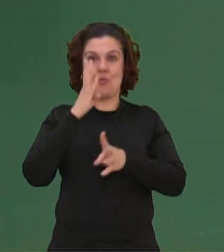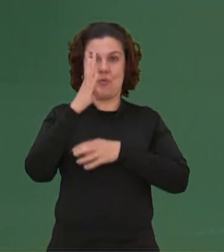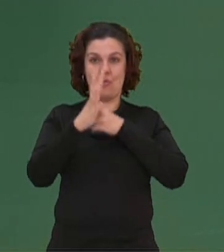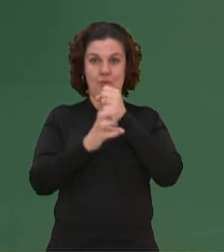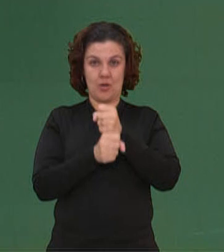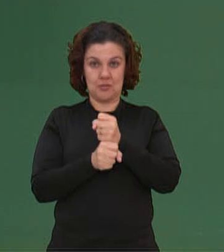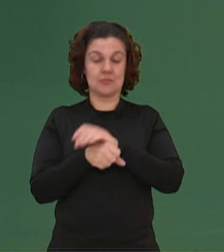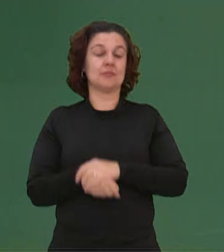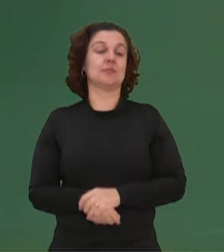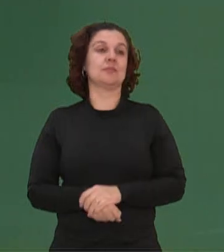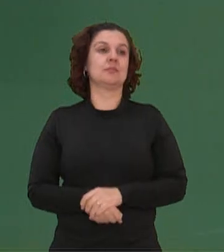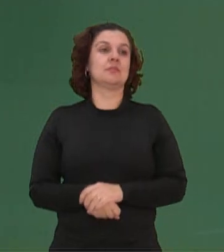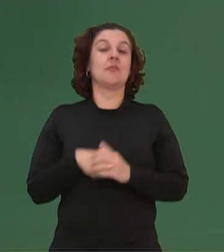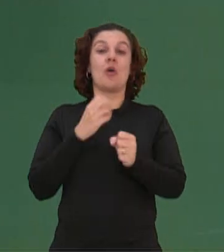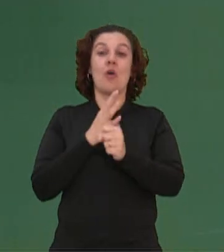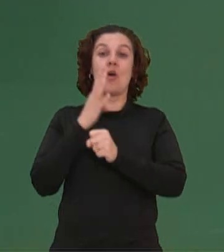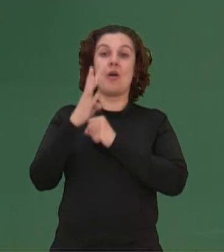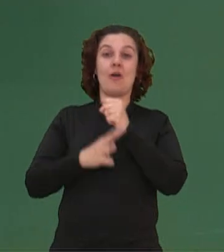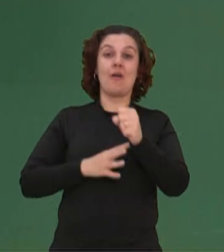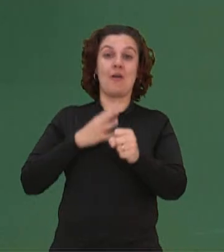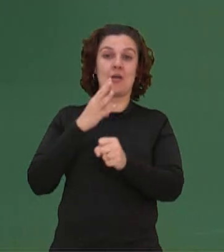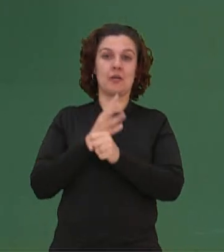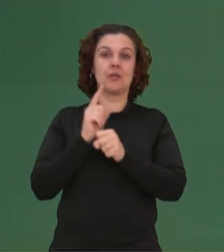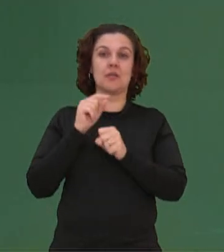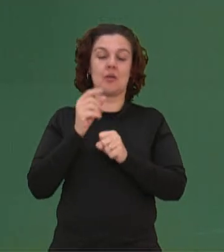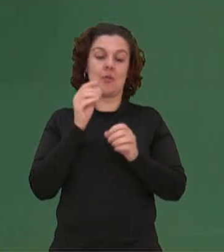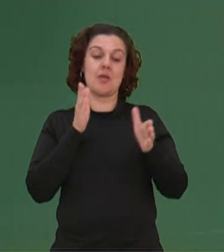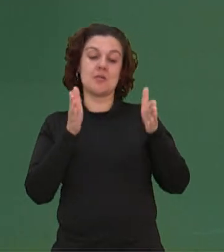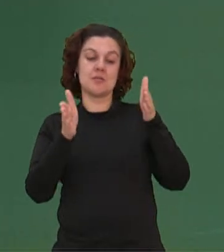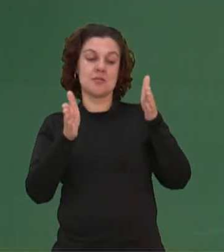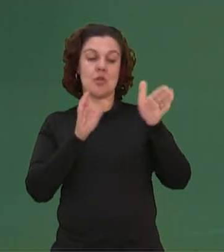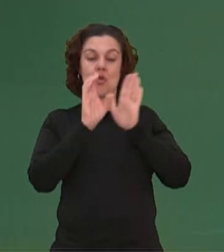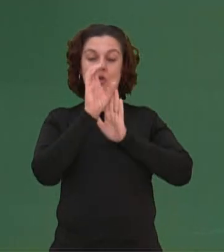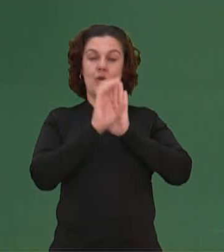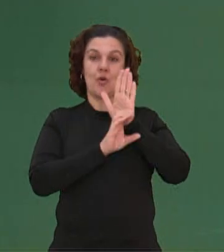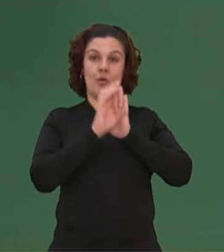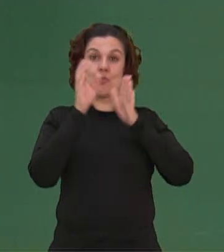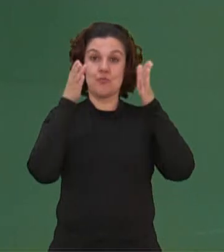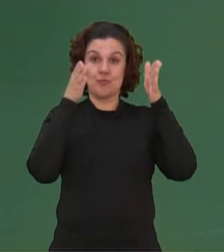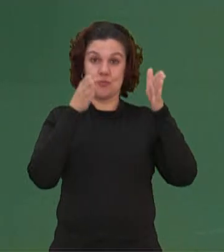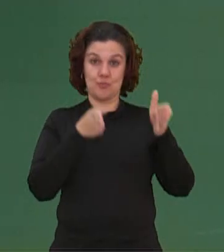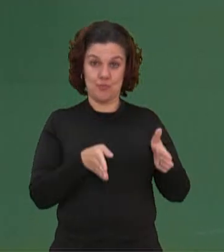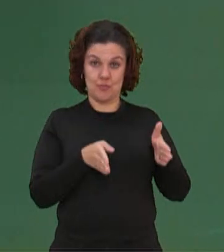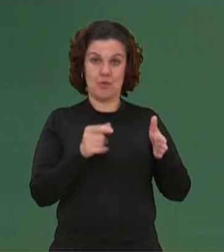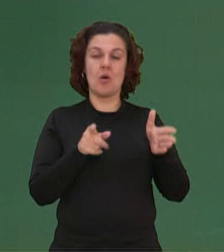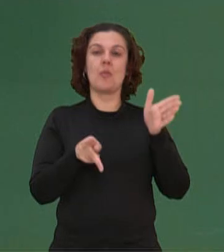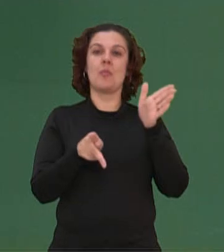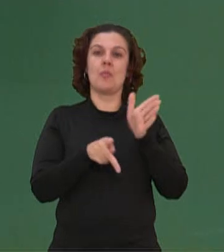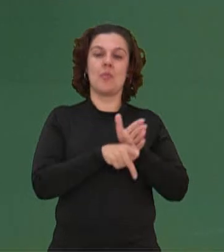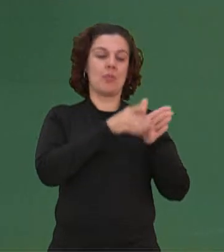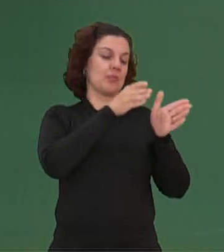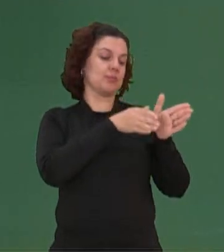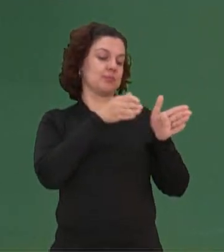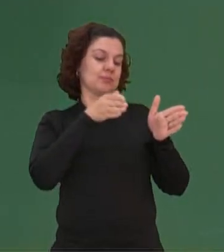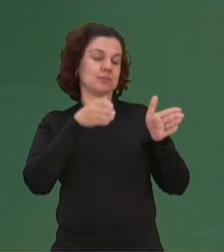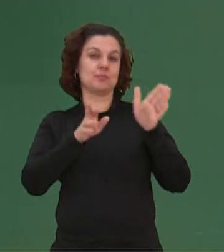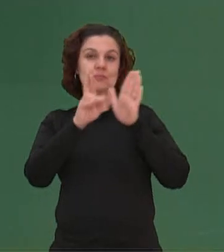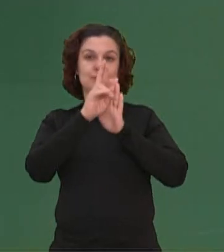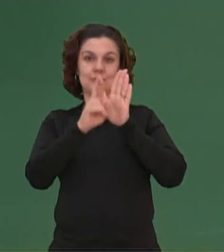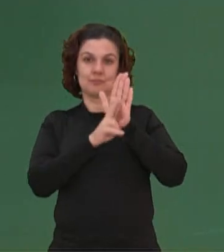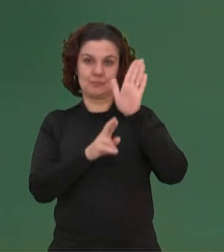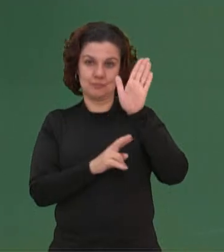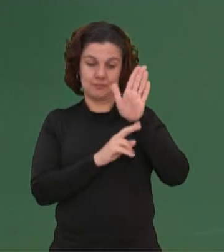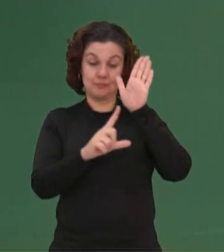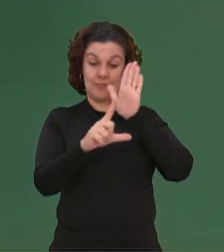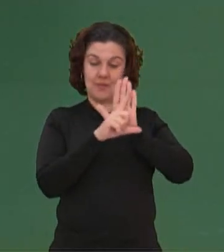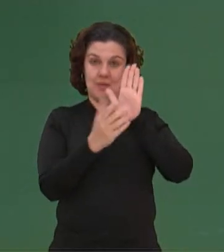Essa era a ideia, e esse período então é chamado de governo constitucional, que seguia uma constituição, um conjunto